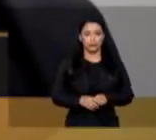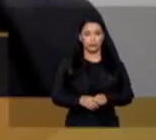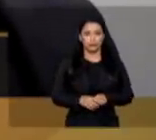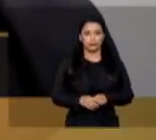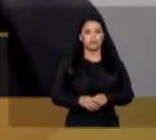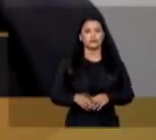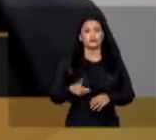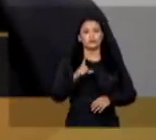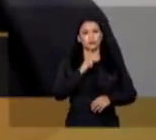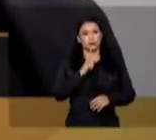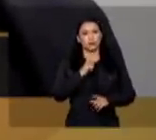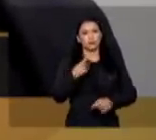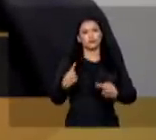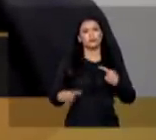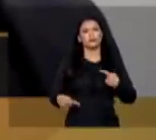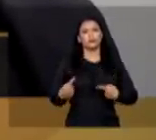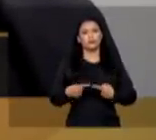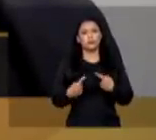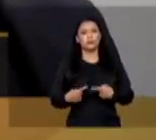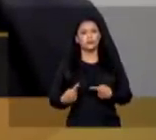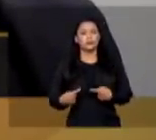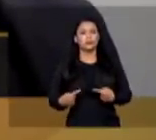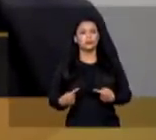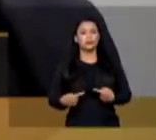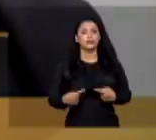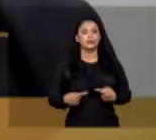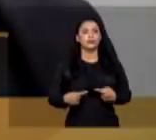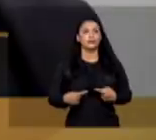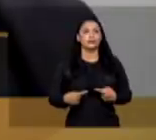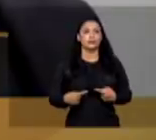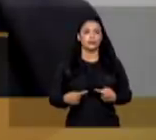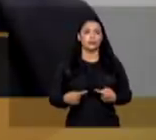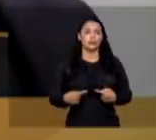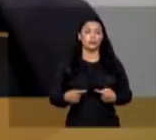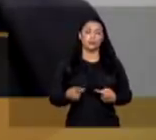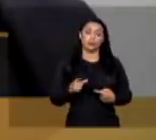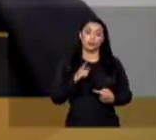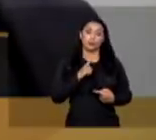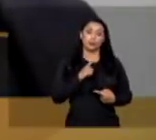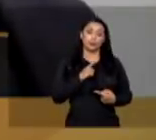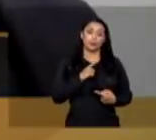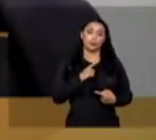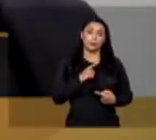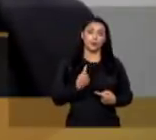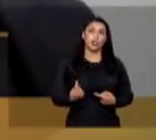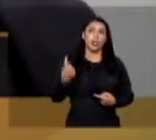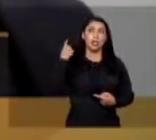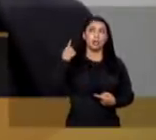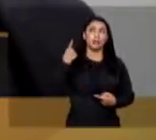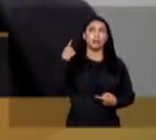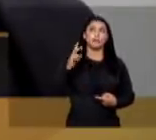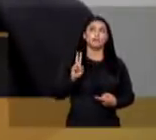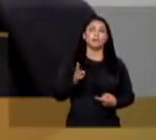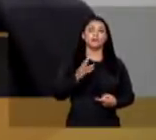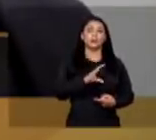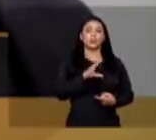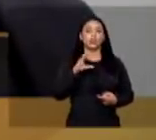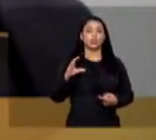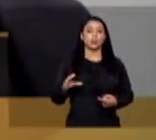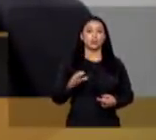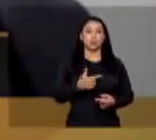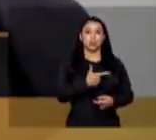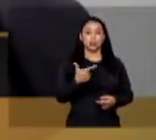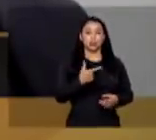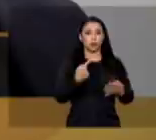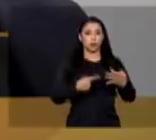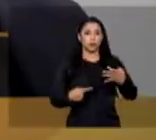Nós tivemos que discutir esse cabimento dessa prática naquele célebre HC, no caso da segunda